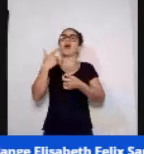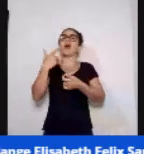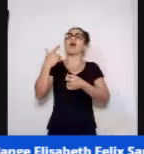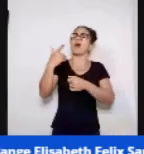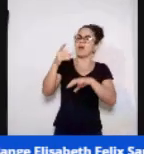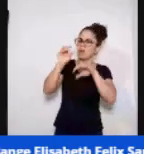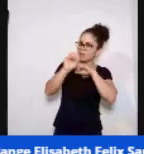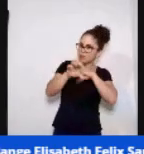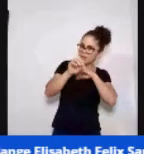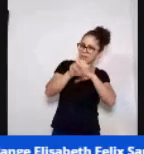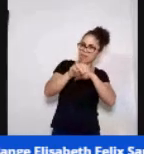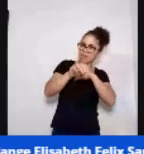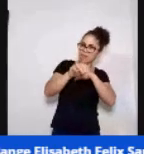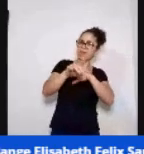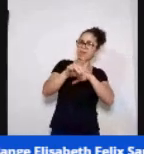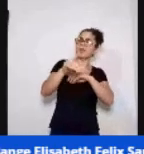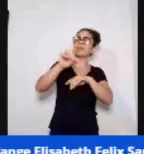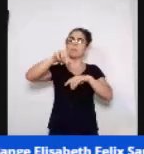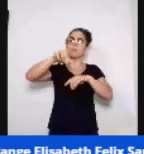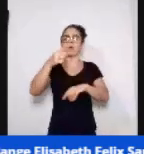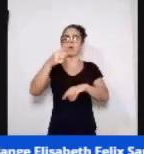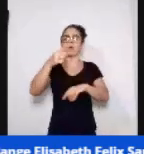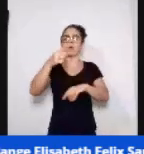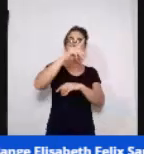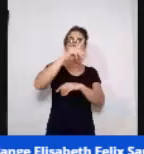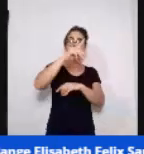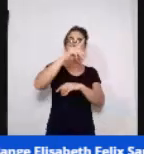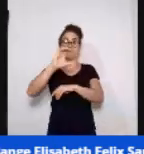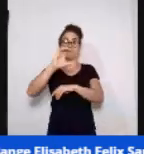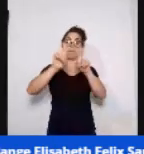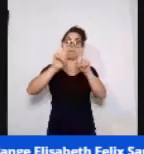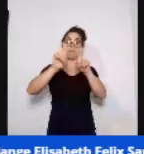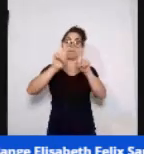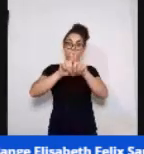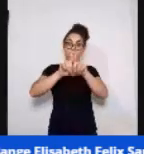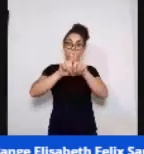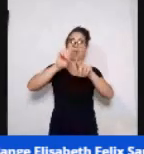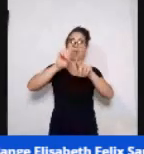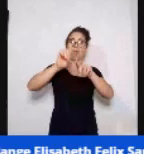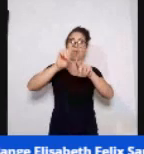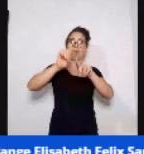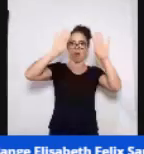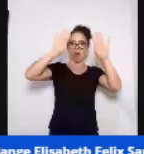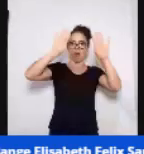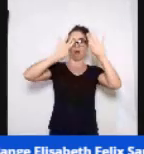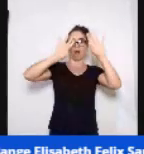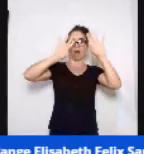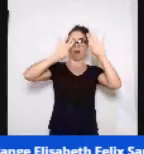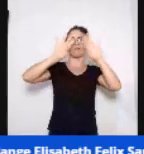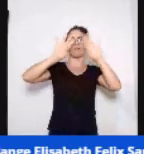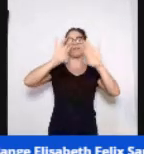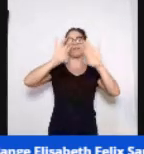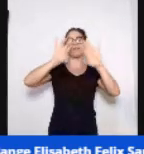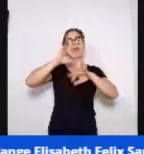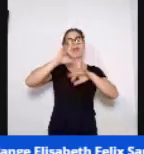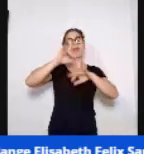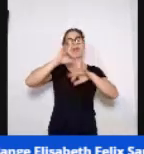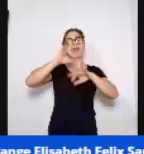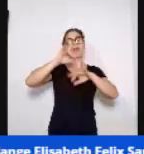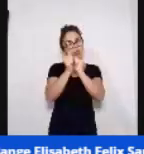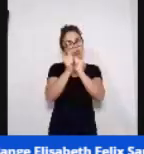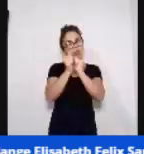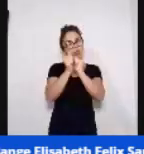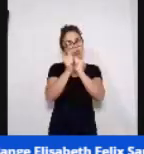cerebral, autista, numa escola que eu fiquei com ele 8 anos. Eu peguei ele de uma escola